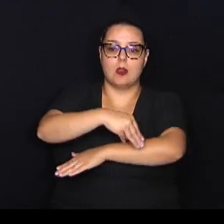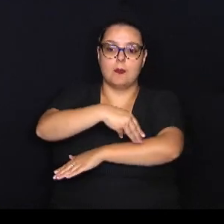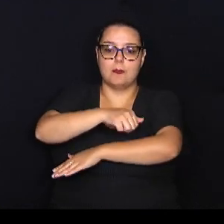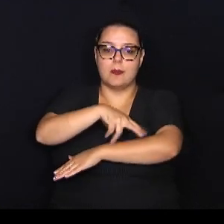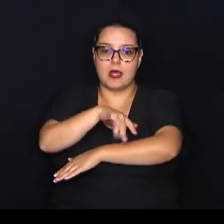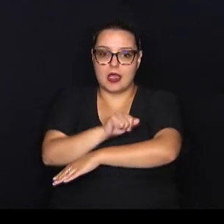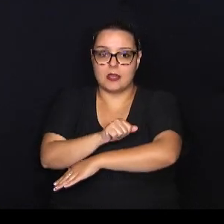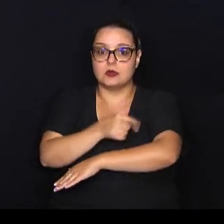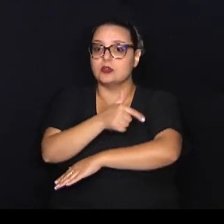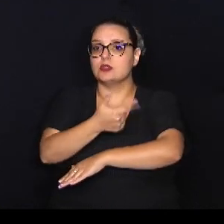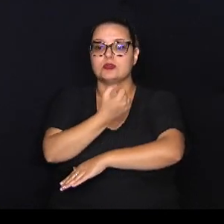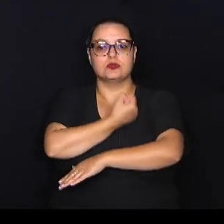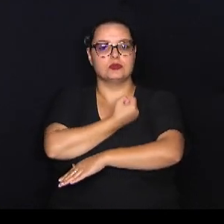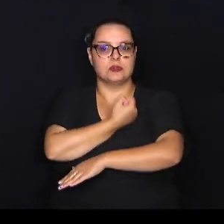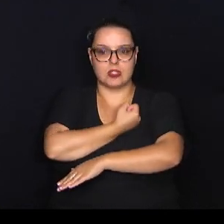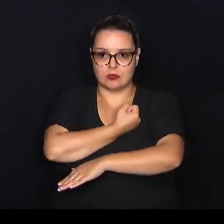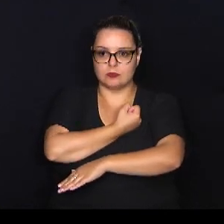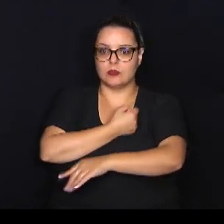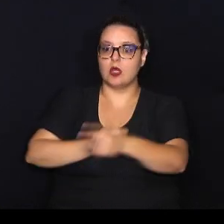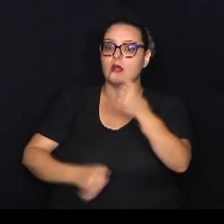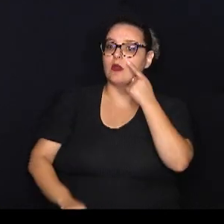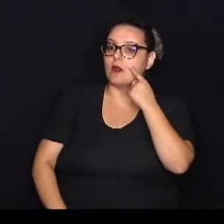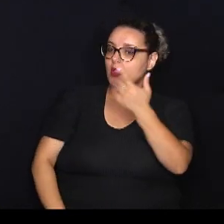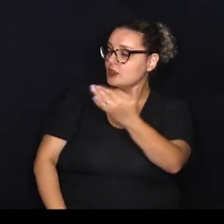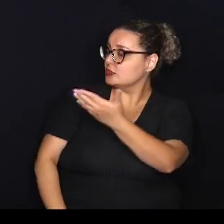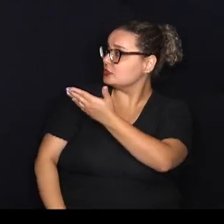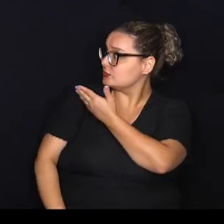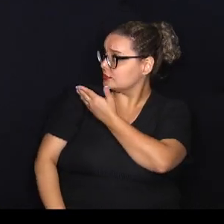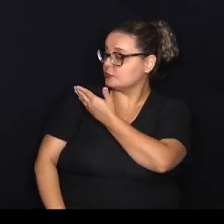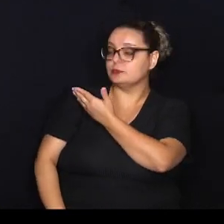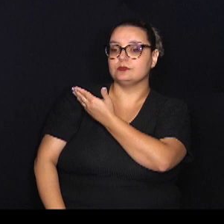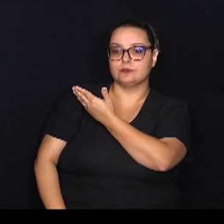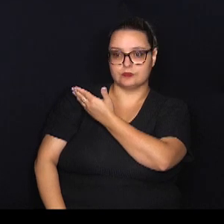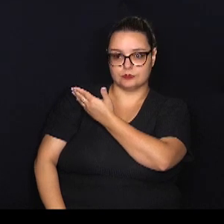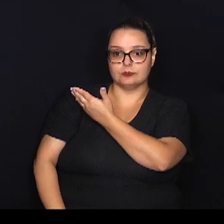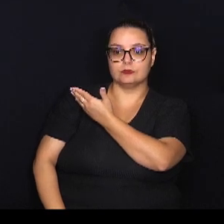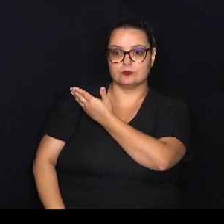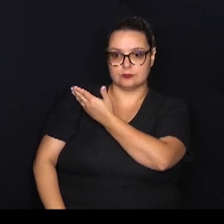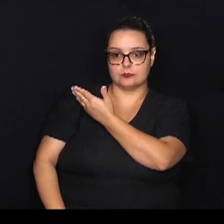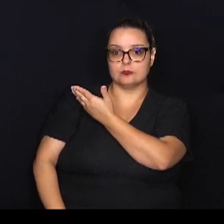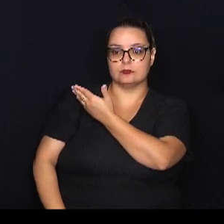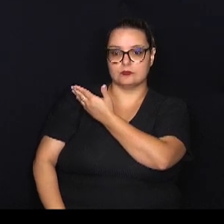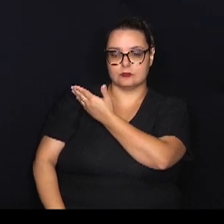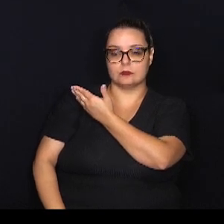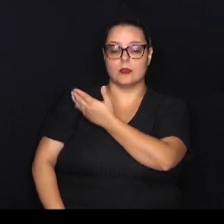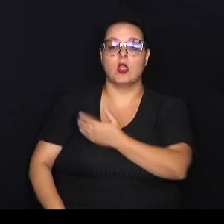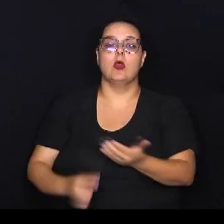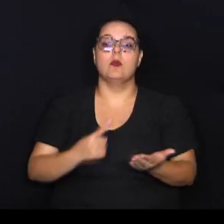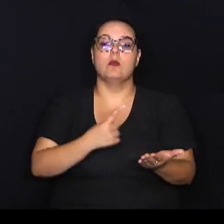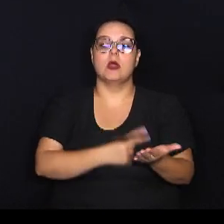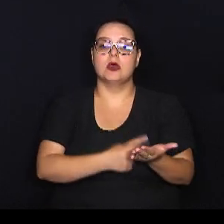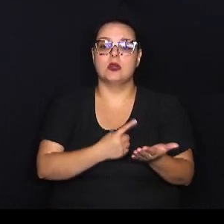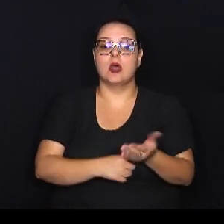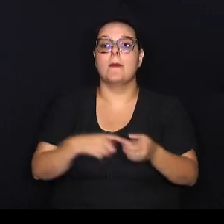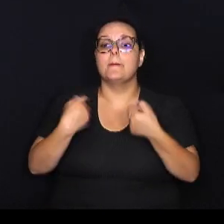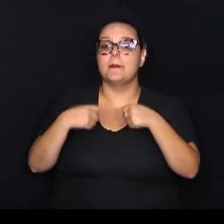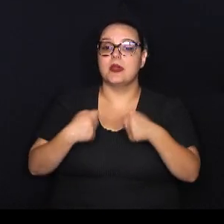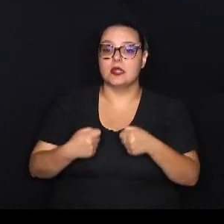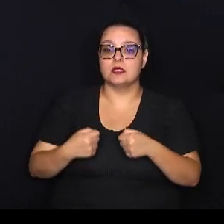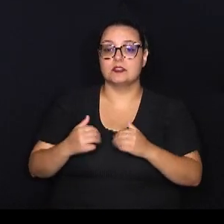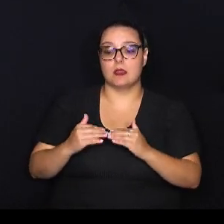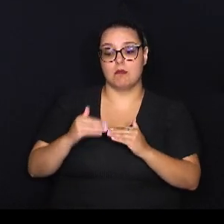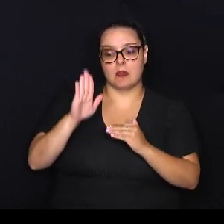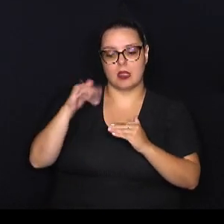sem número. Vocês vê aí na sua tela o cartaz. Você, tutor, para agendar, precisa ser maior